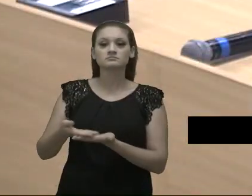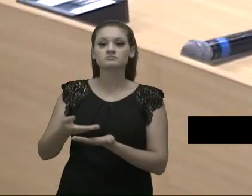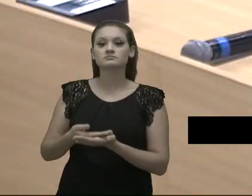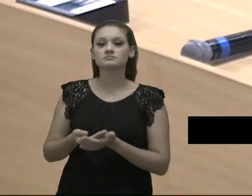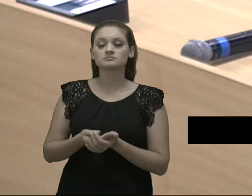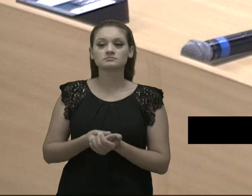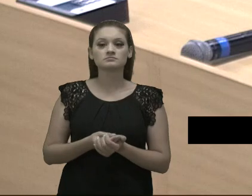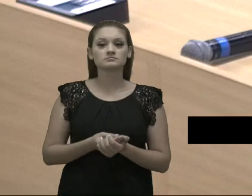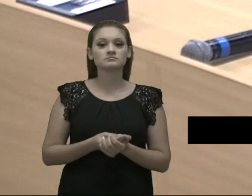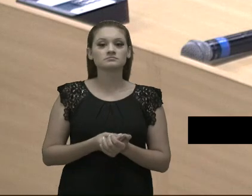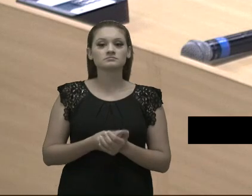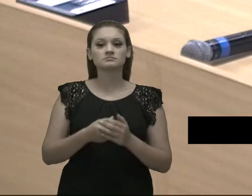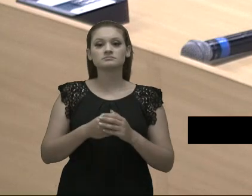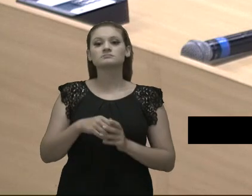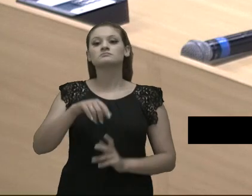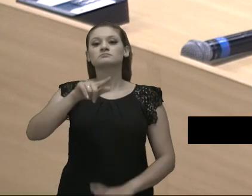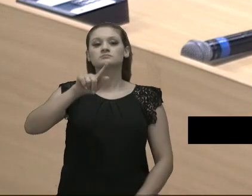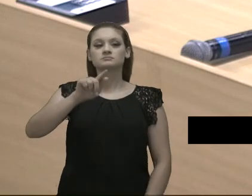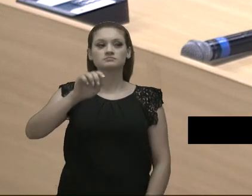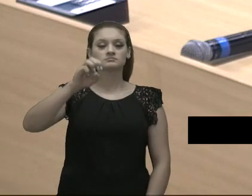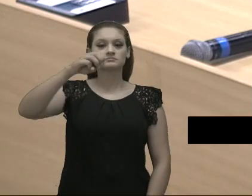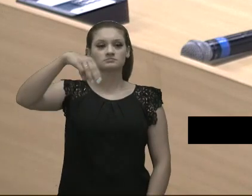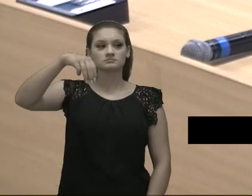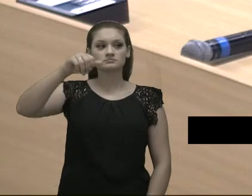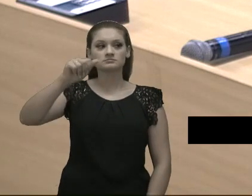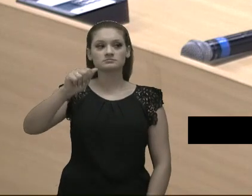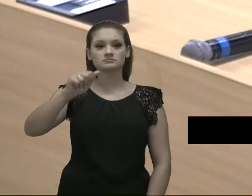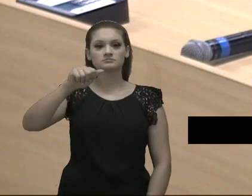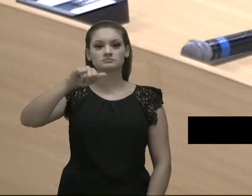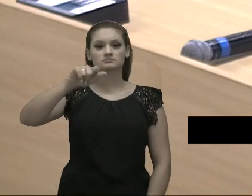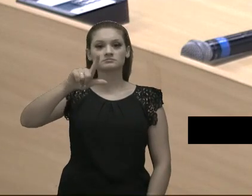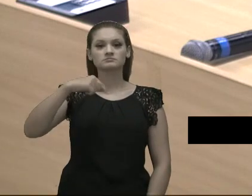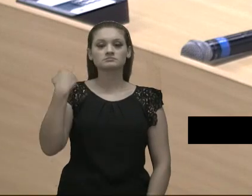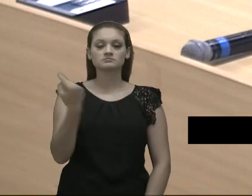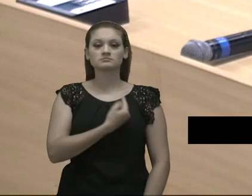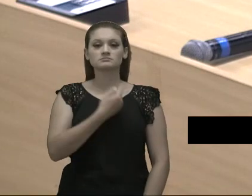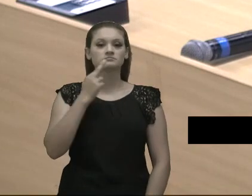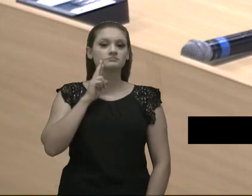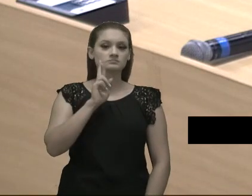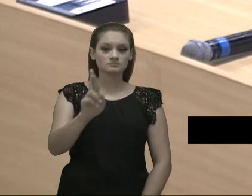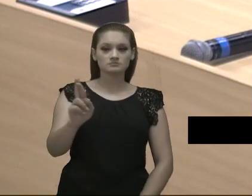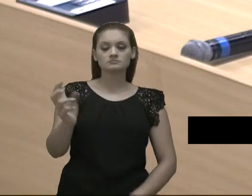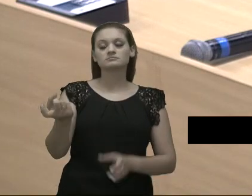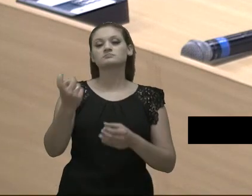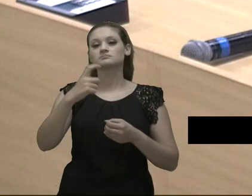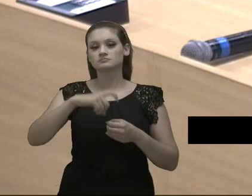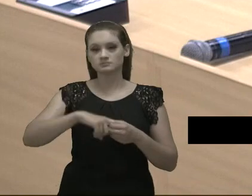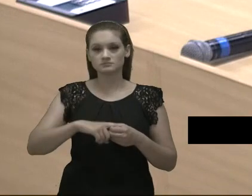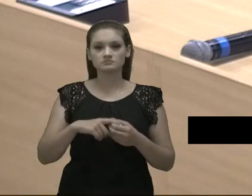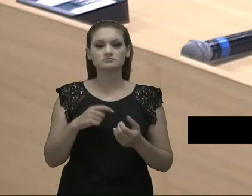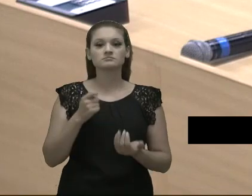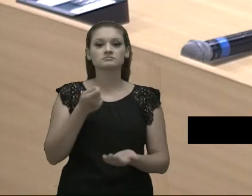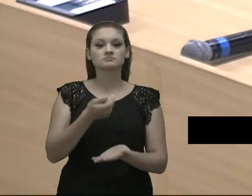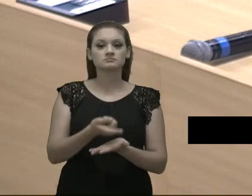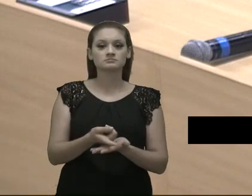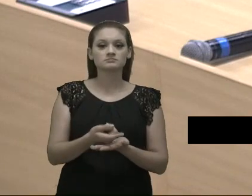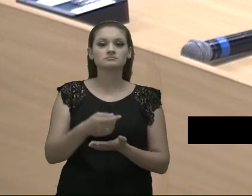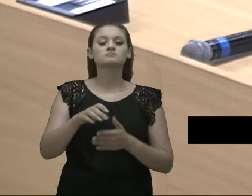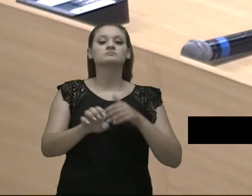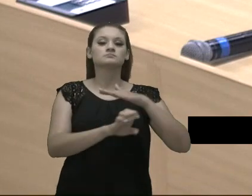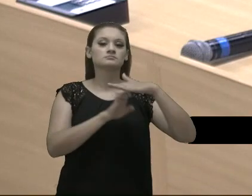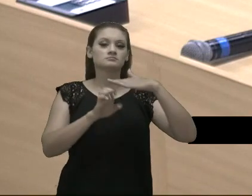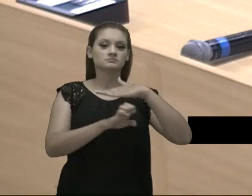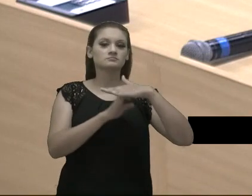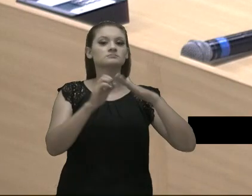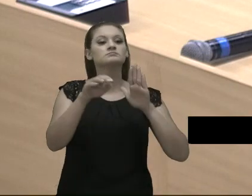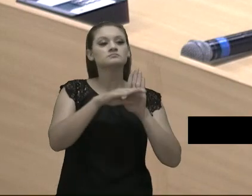é através de e-mail, tá? A gente responde e reenvia novamente, manda para Chavantes, eles vão protocolar